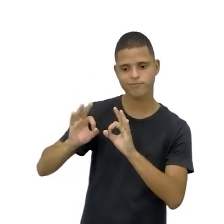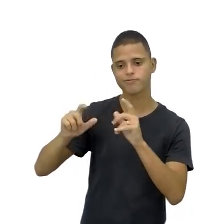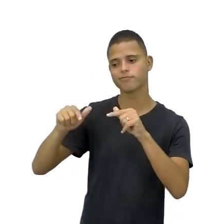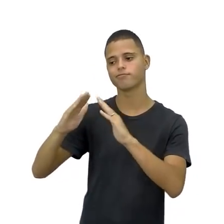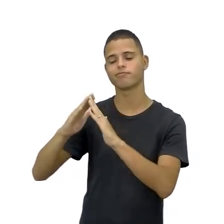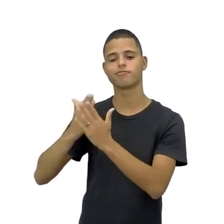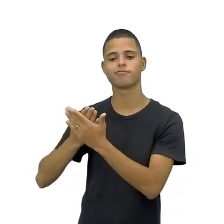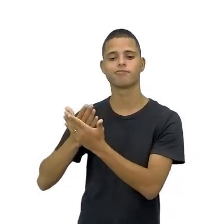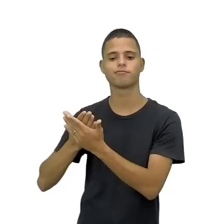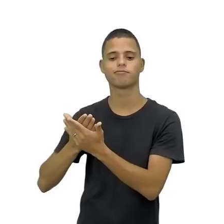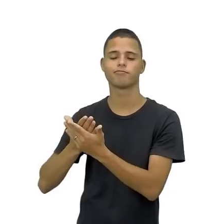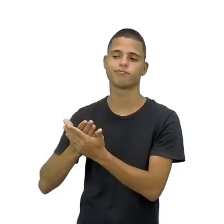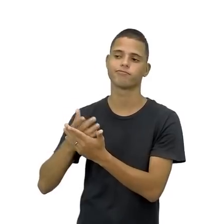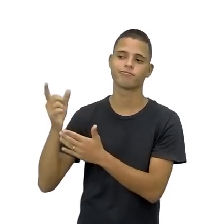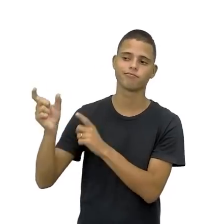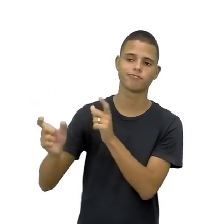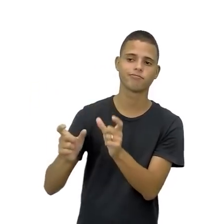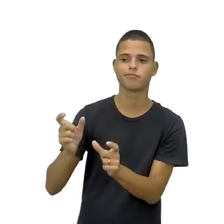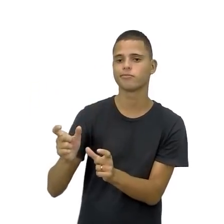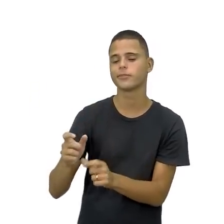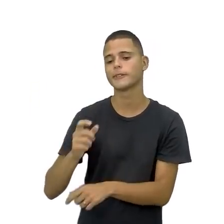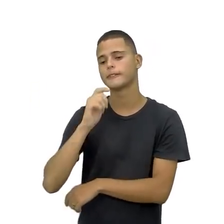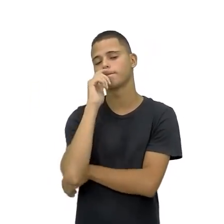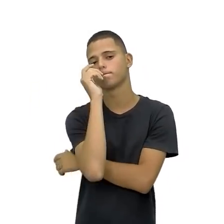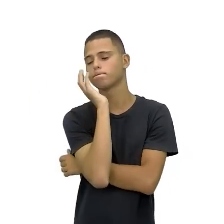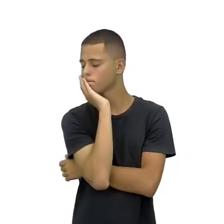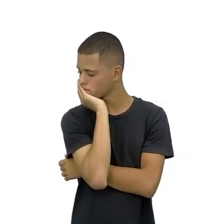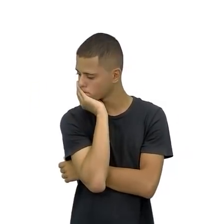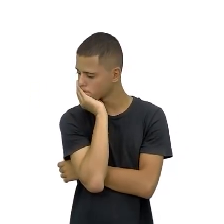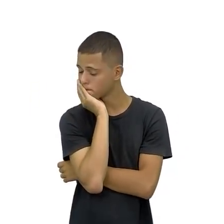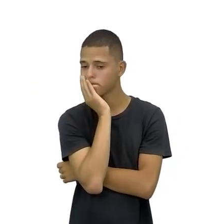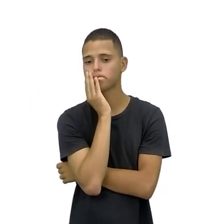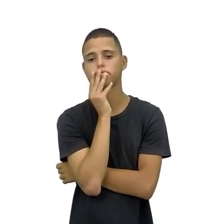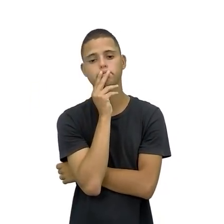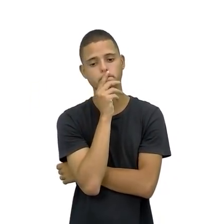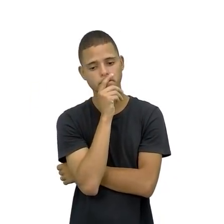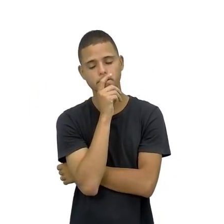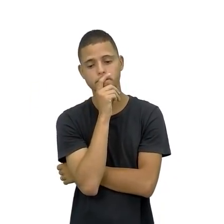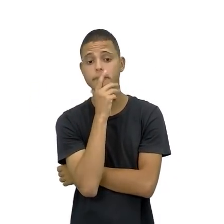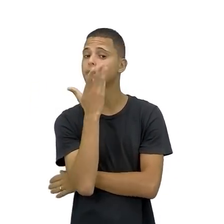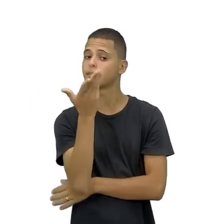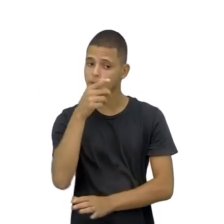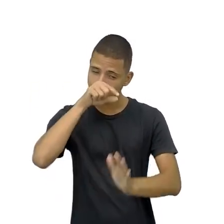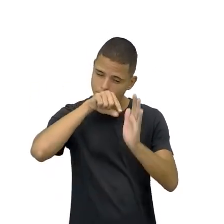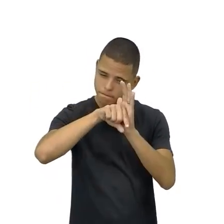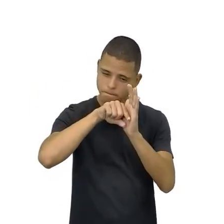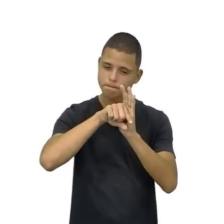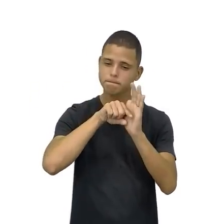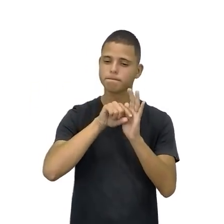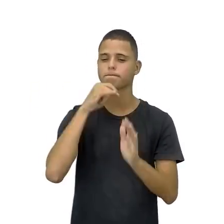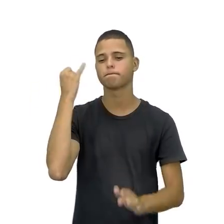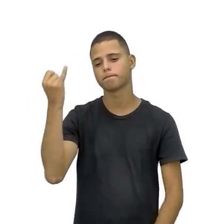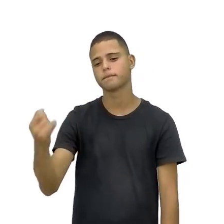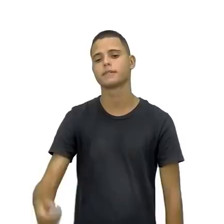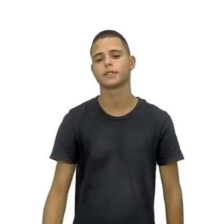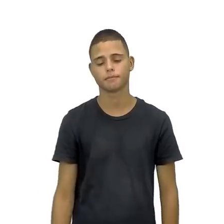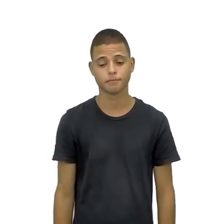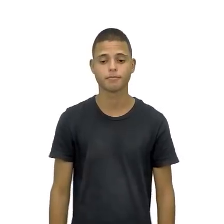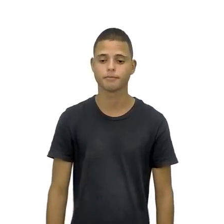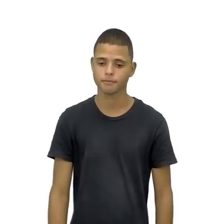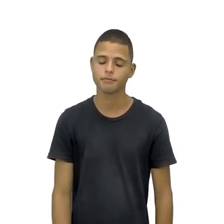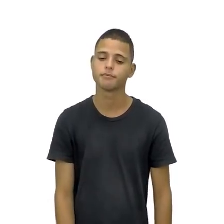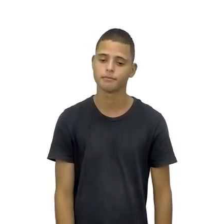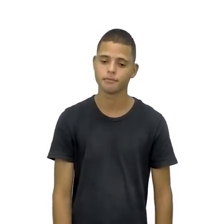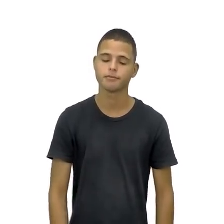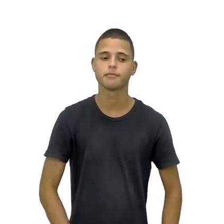o meu estudante algo que foi bom para outras comunidades escolares, né? Então, é muito importante sempre pensar